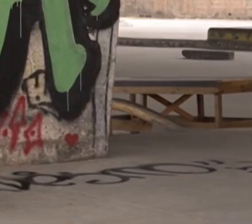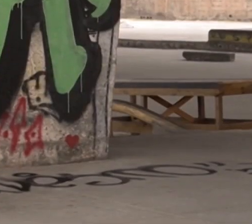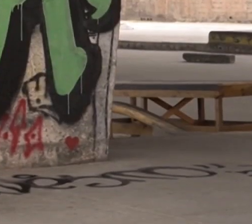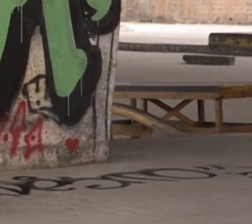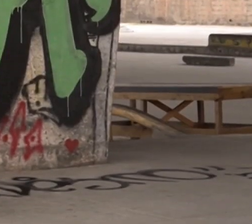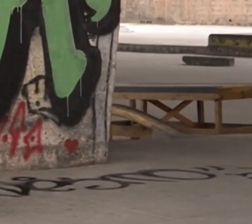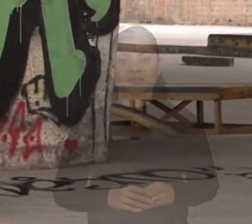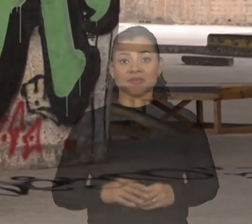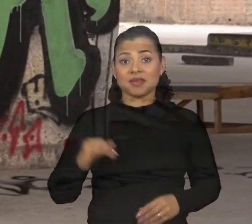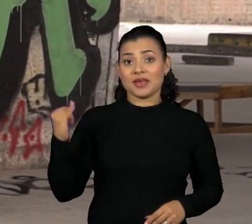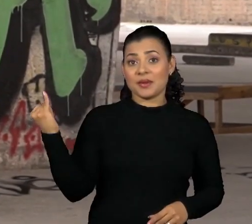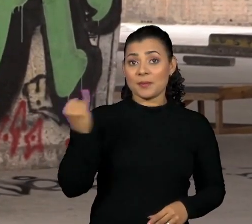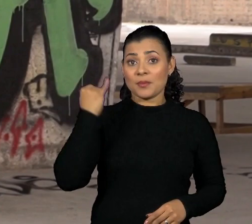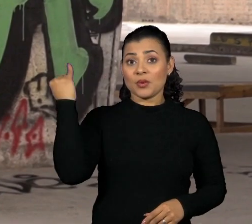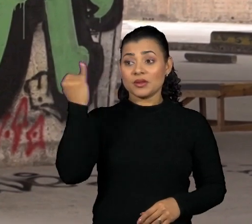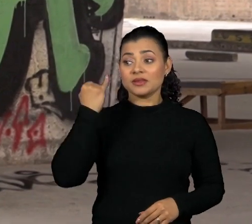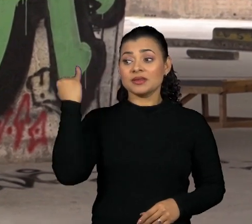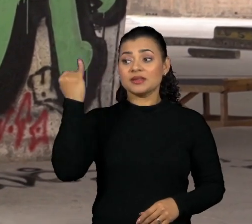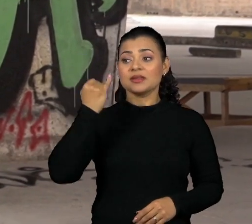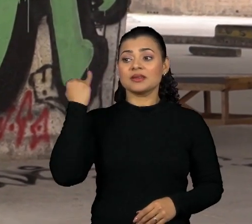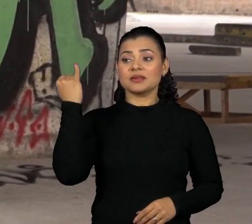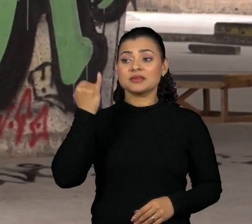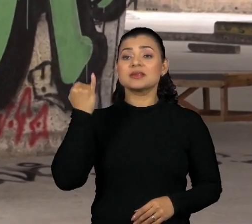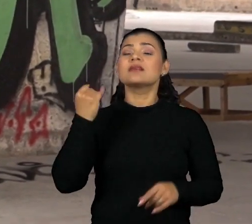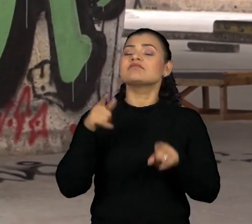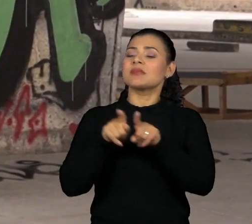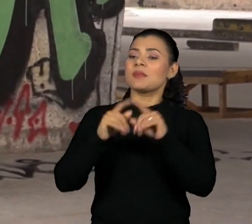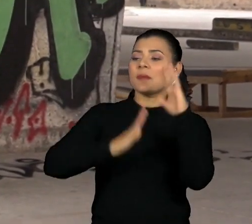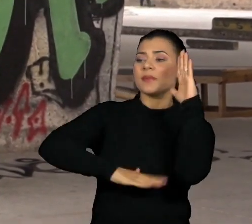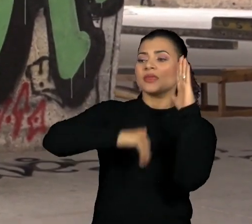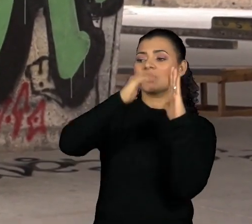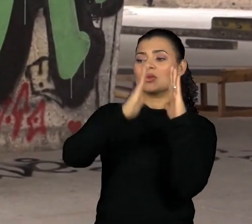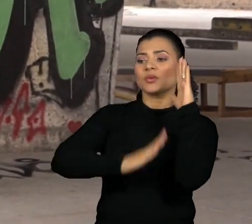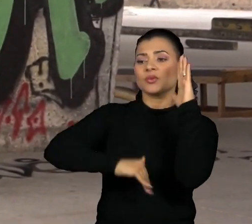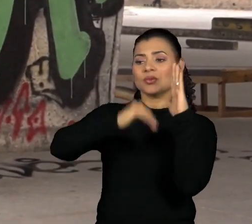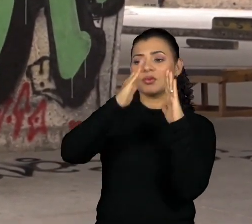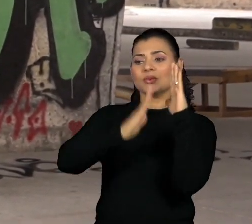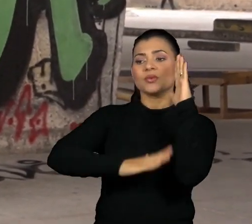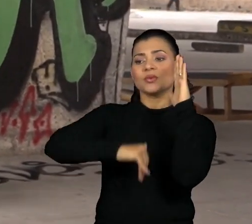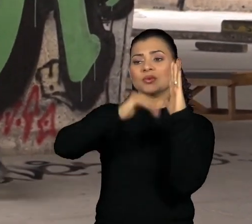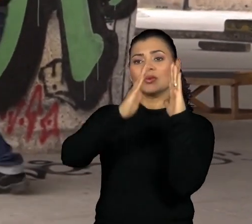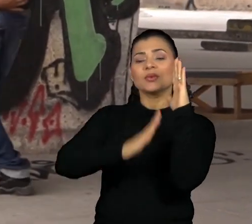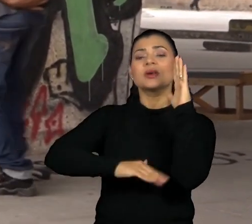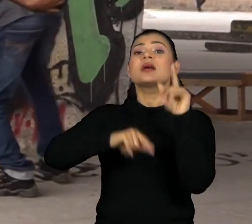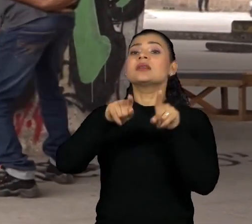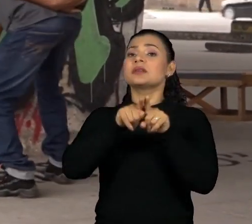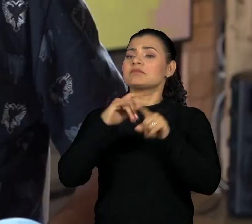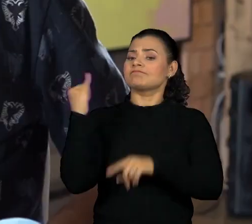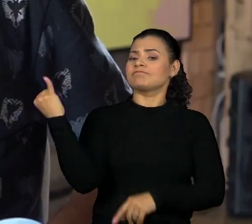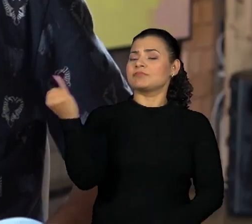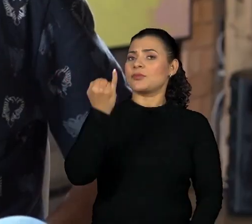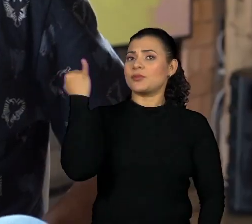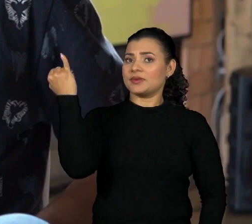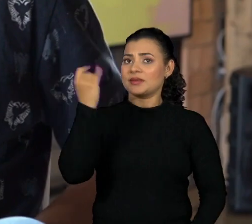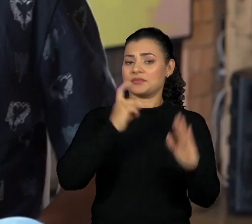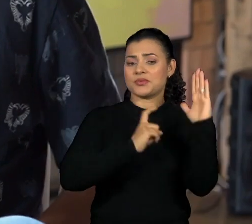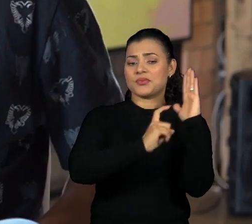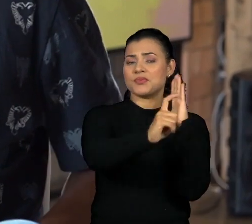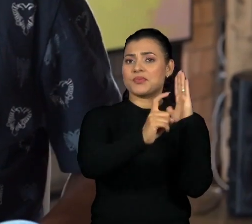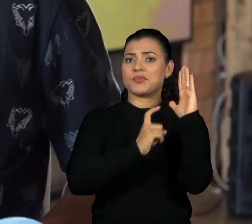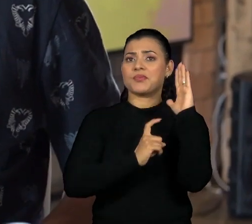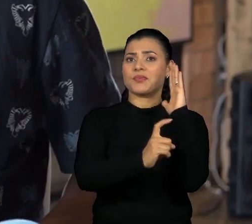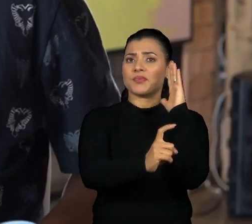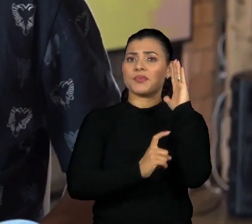A importância da pintura dentro das disciplinas artísticas, né, eu acho que ela é fundamental